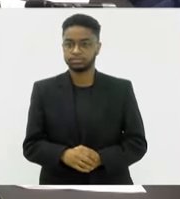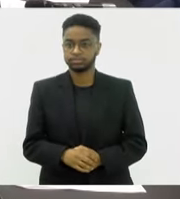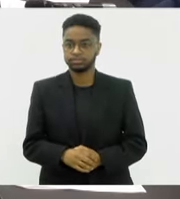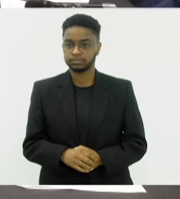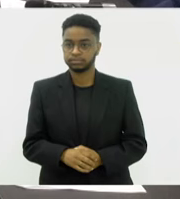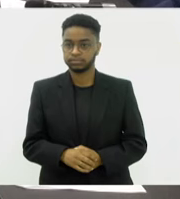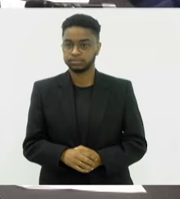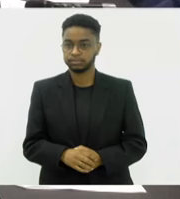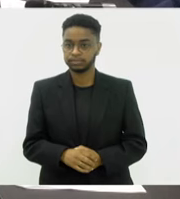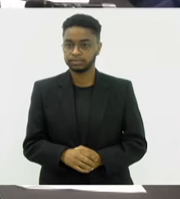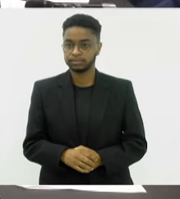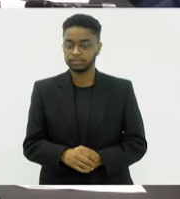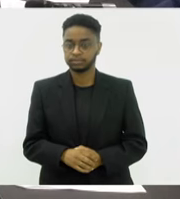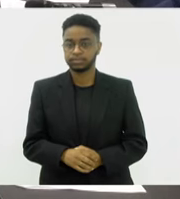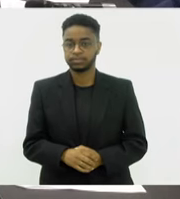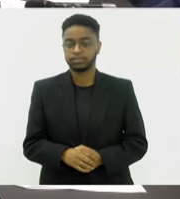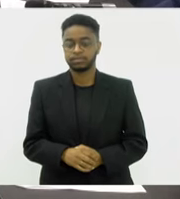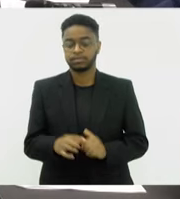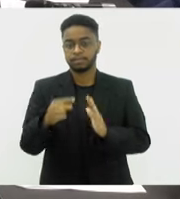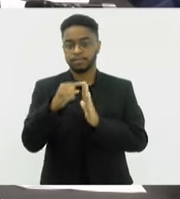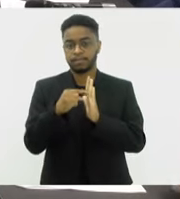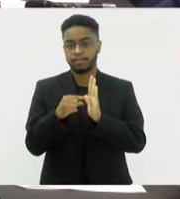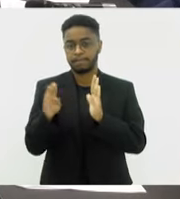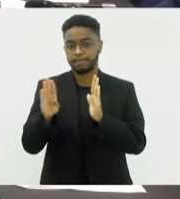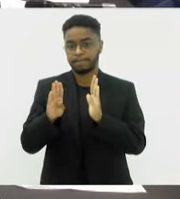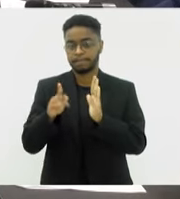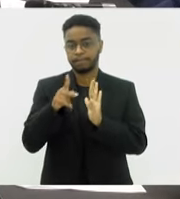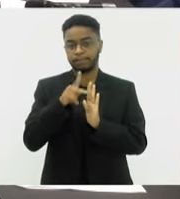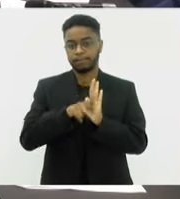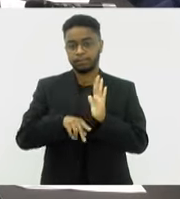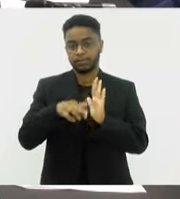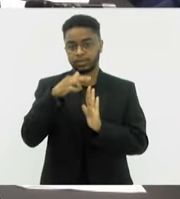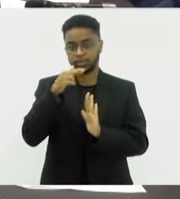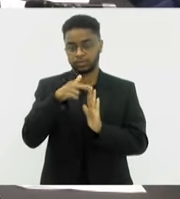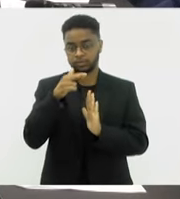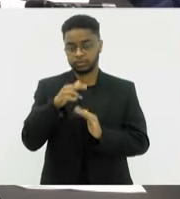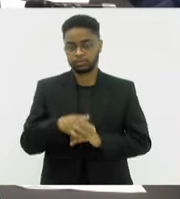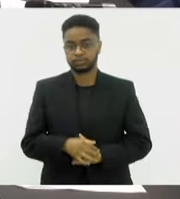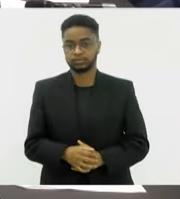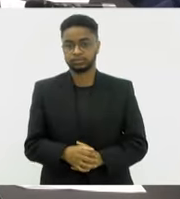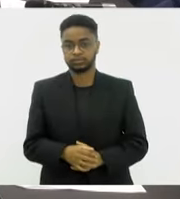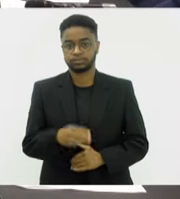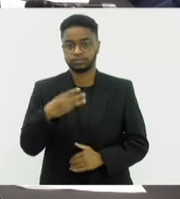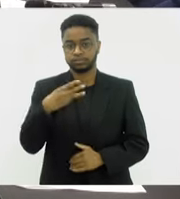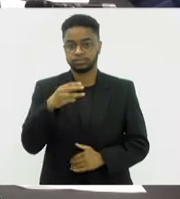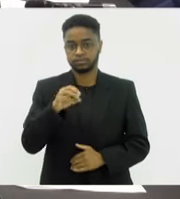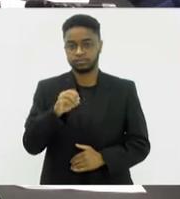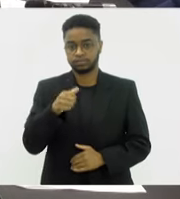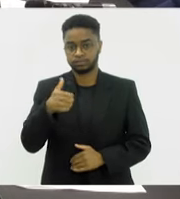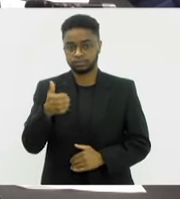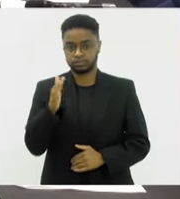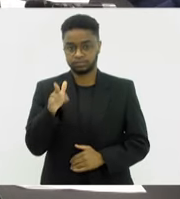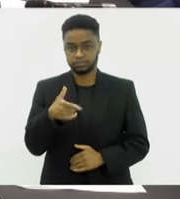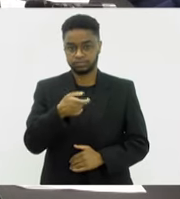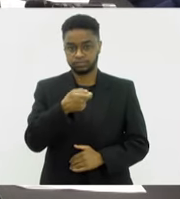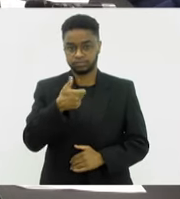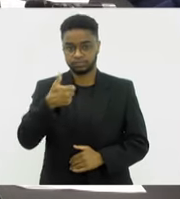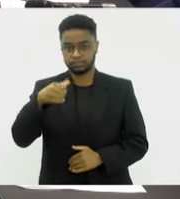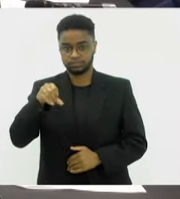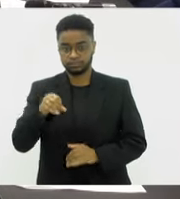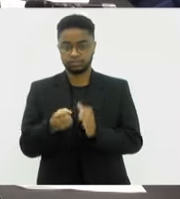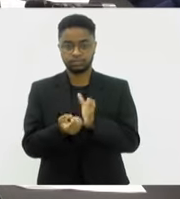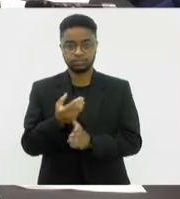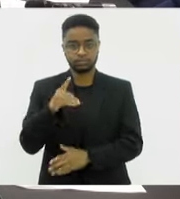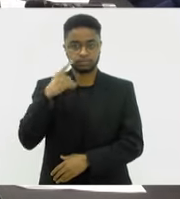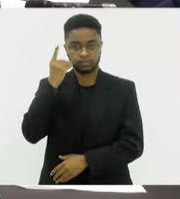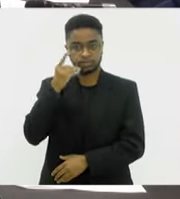Bem, o item B da pauta é um projeto de resolução. É o 301/19 da deputada Renata